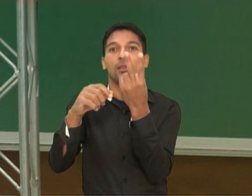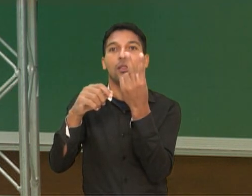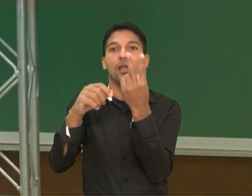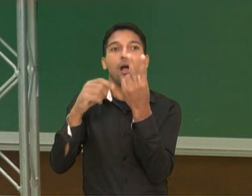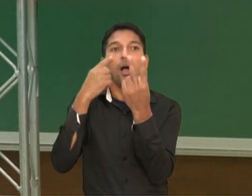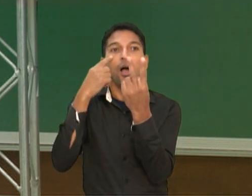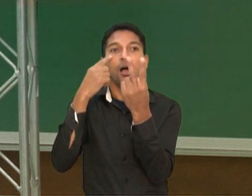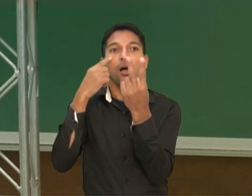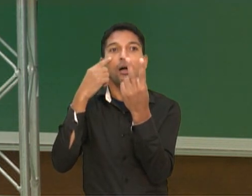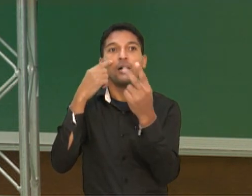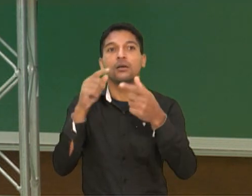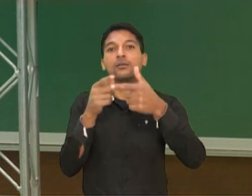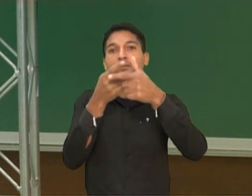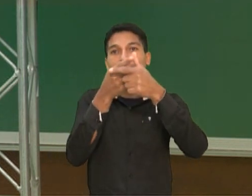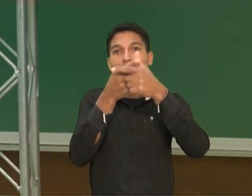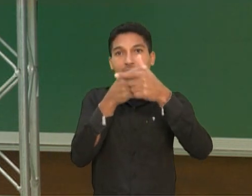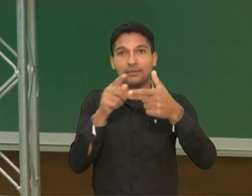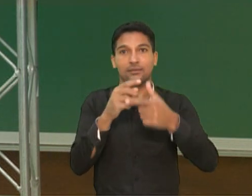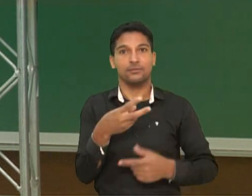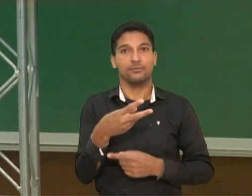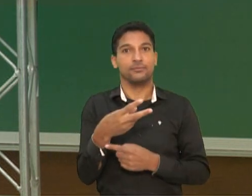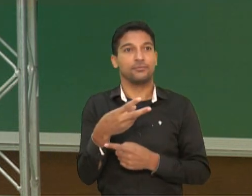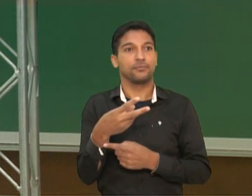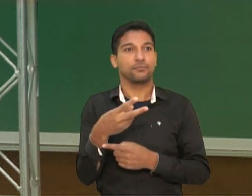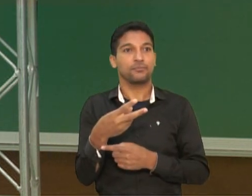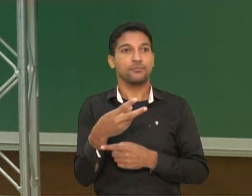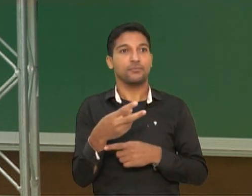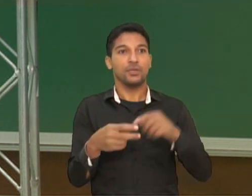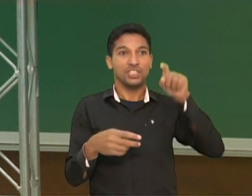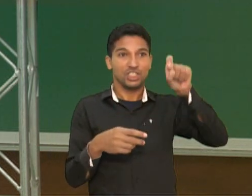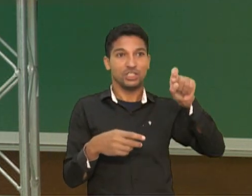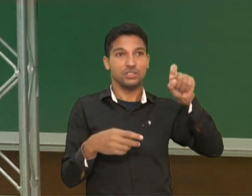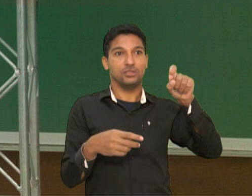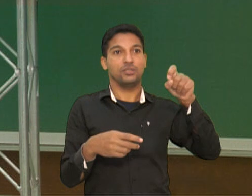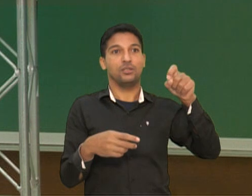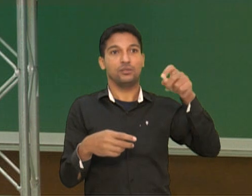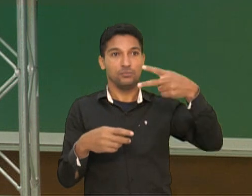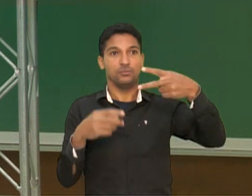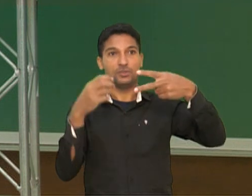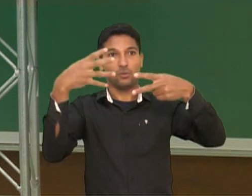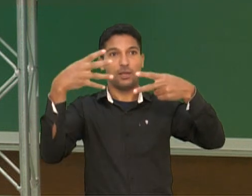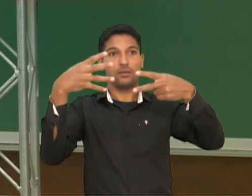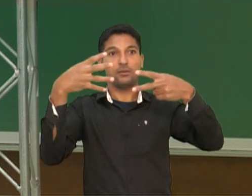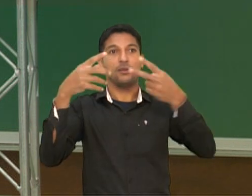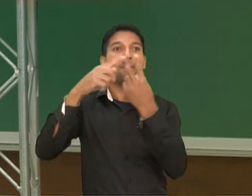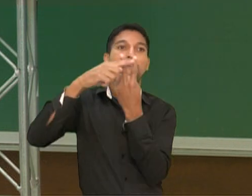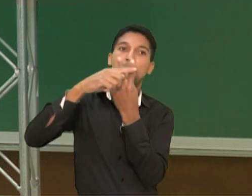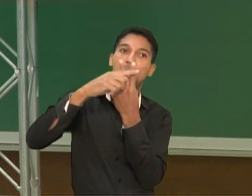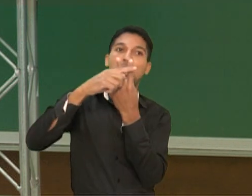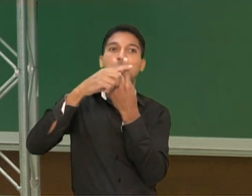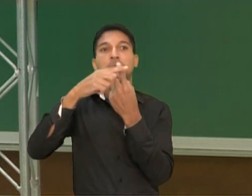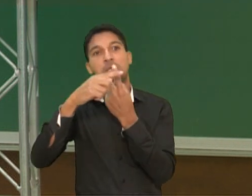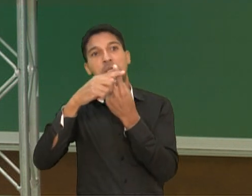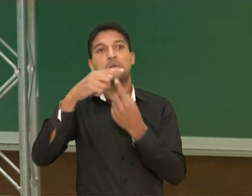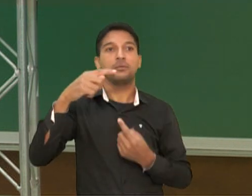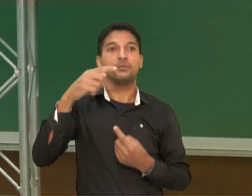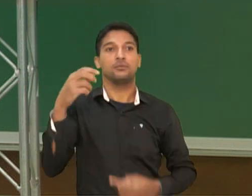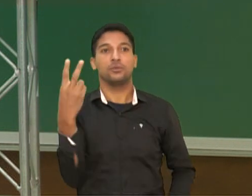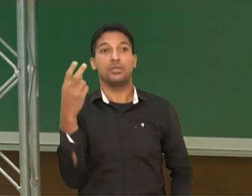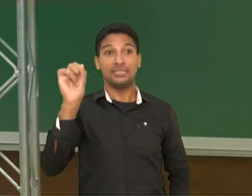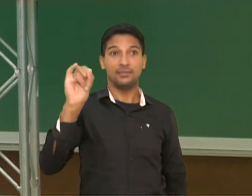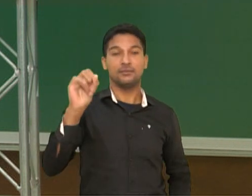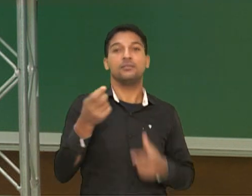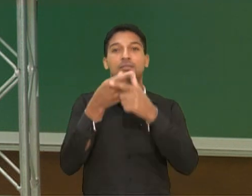por 2. Vejam que eu fiz questão de colocar bastante, aliás, acho que todos, né, dessa aula, para que você possa